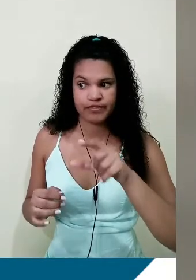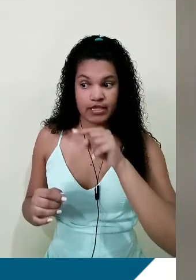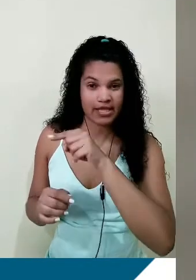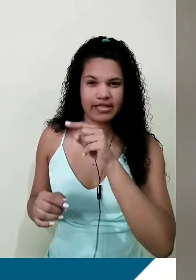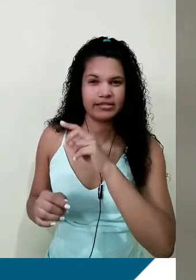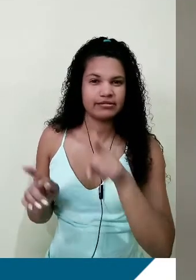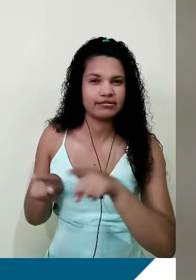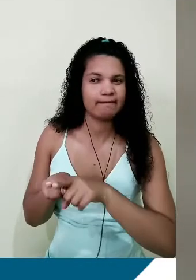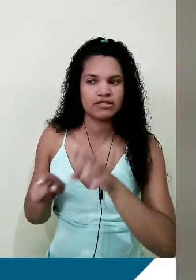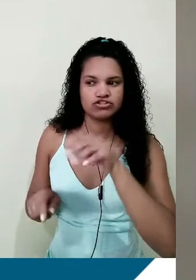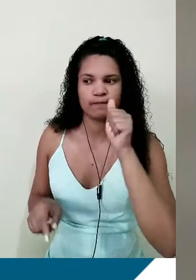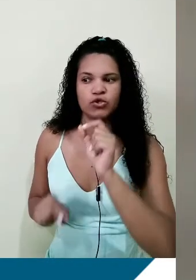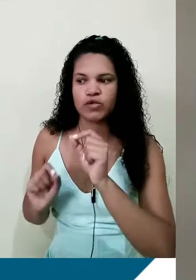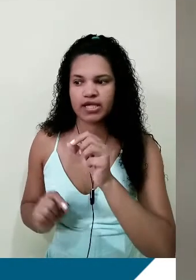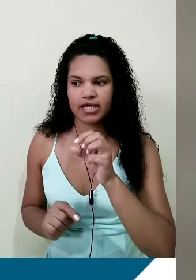quimicão.